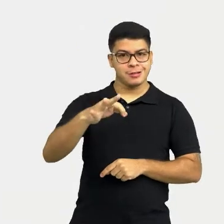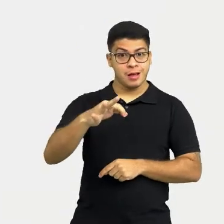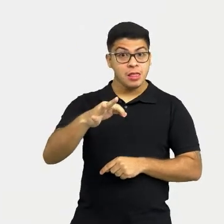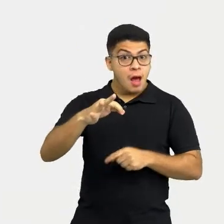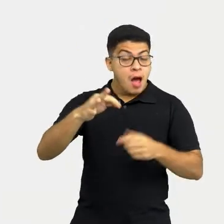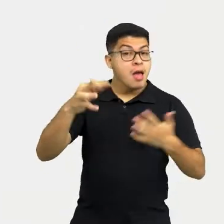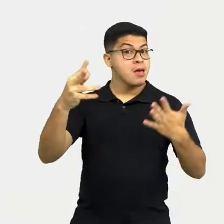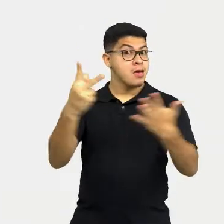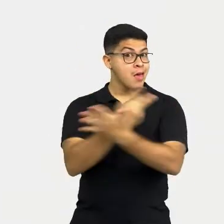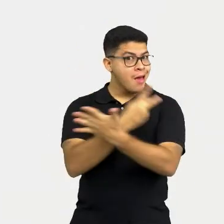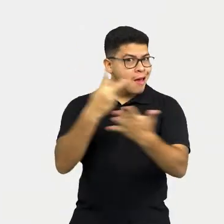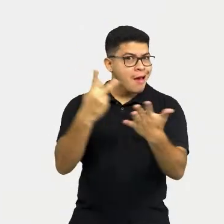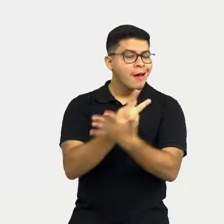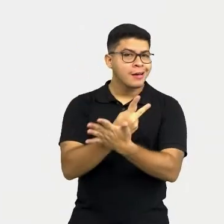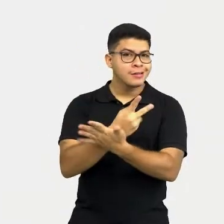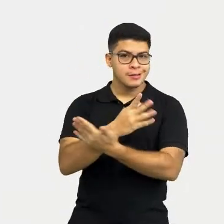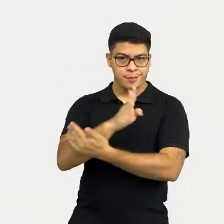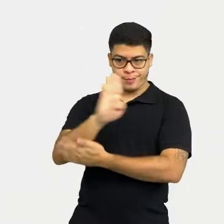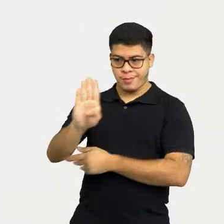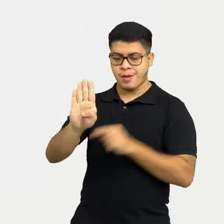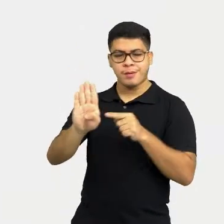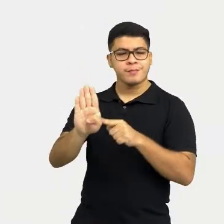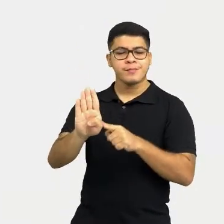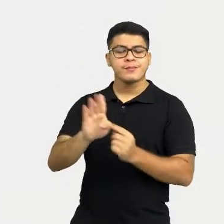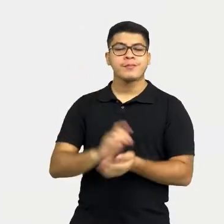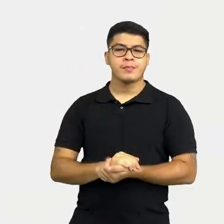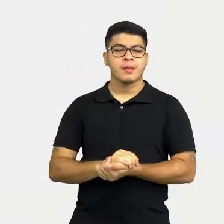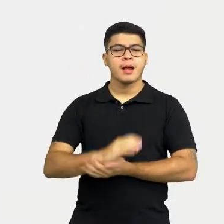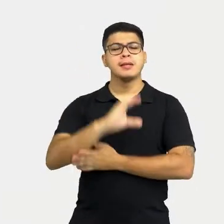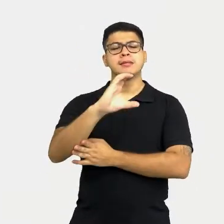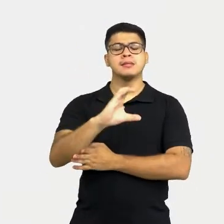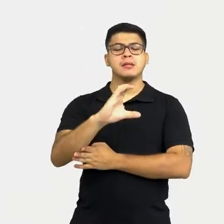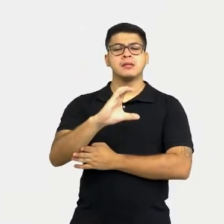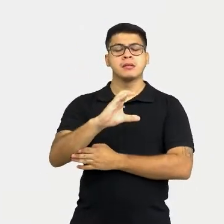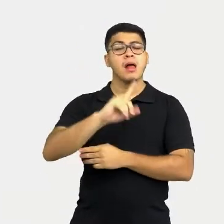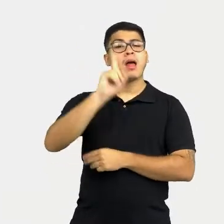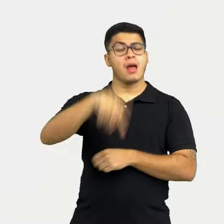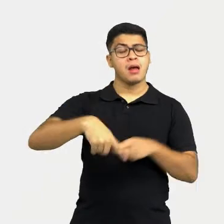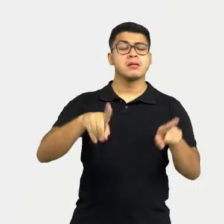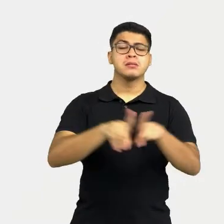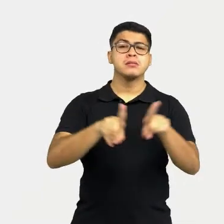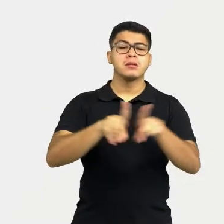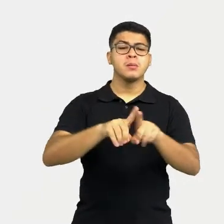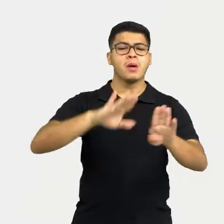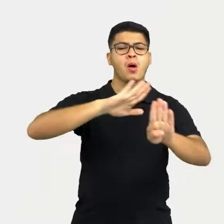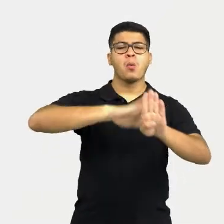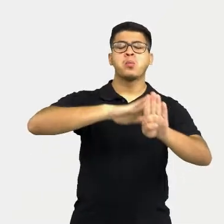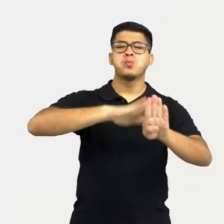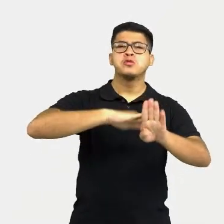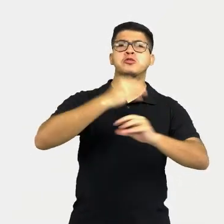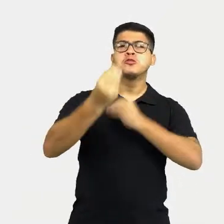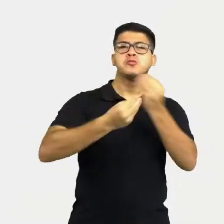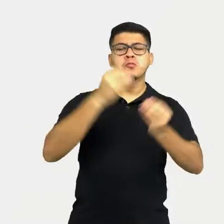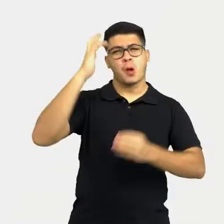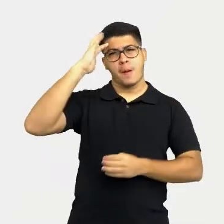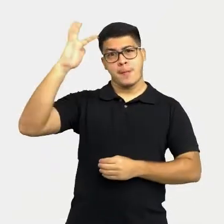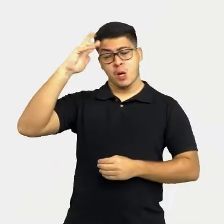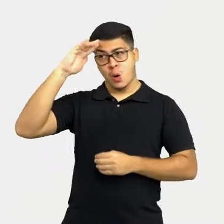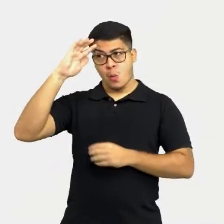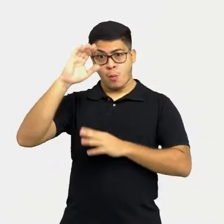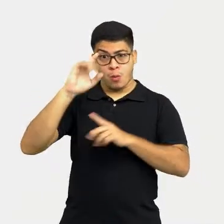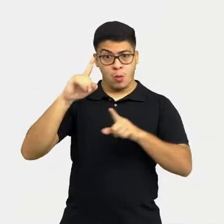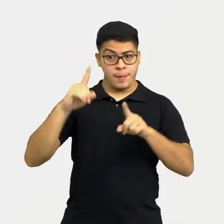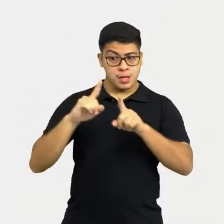incorreta, é a alternativa incorreta. A letra C diz assim, a crise da razão é também uma crise do pensamento ocidental.